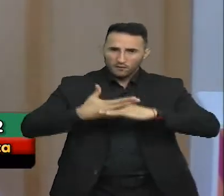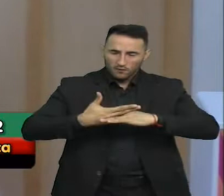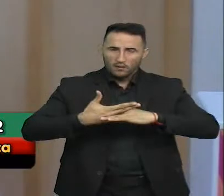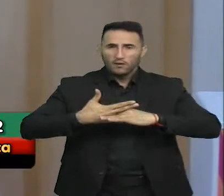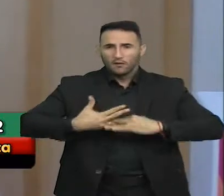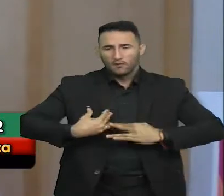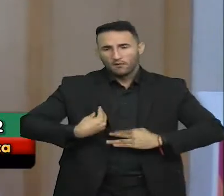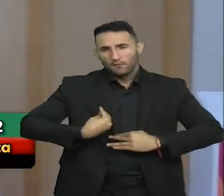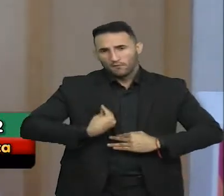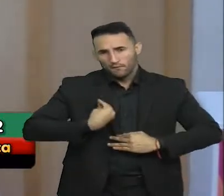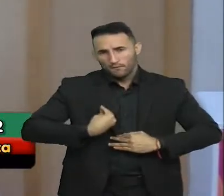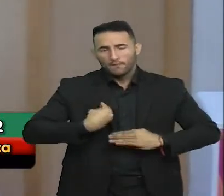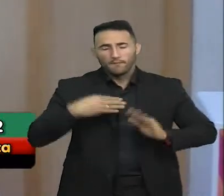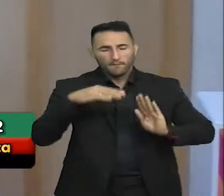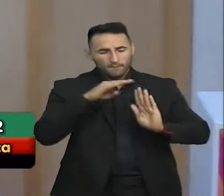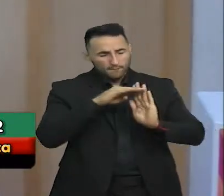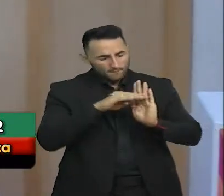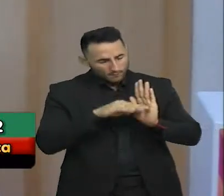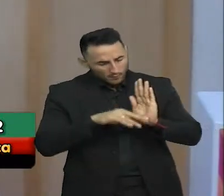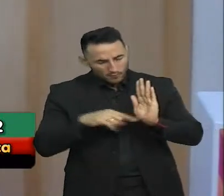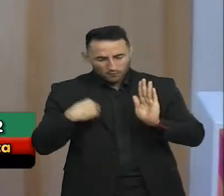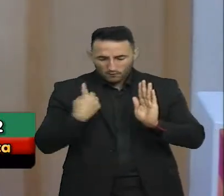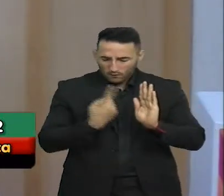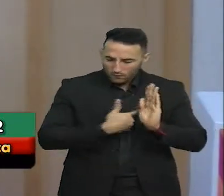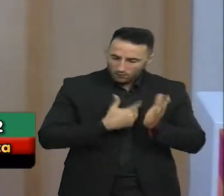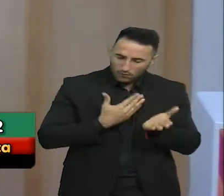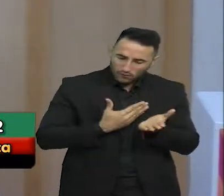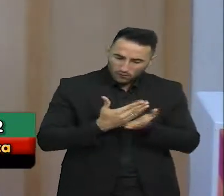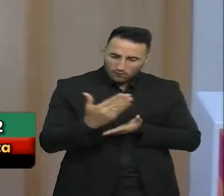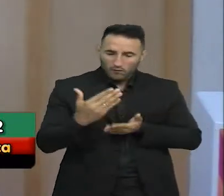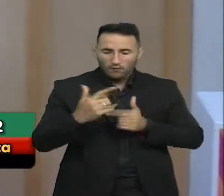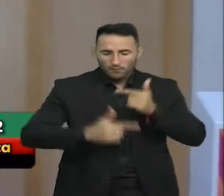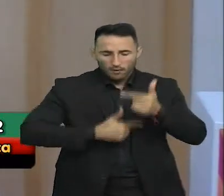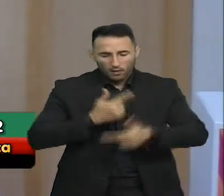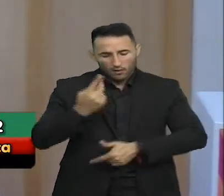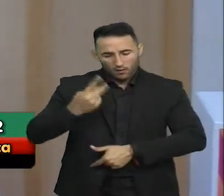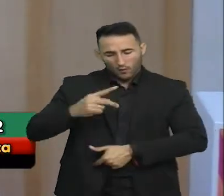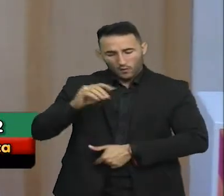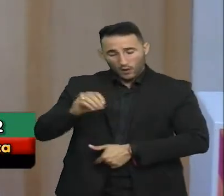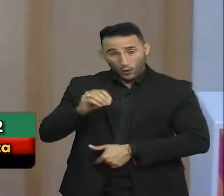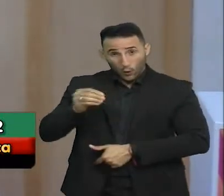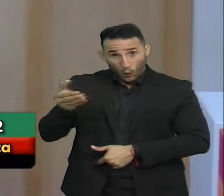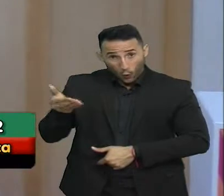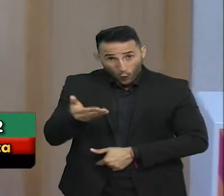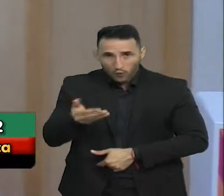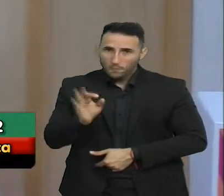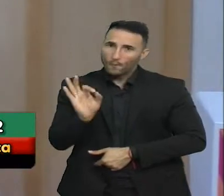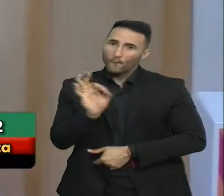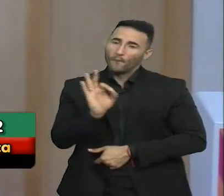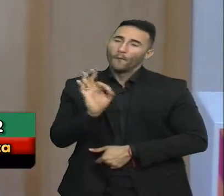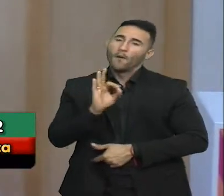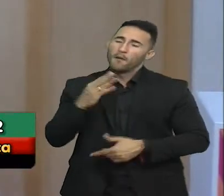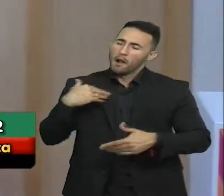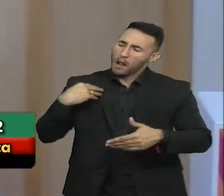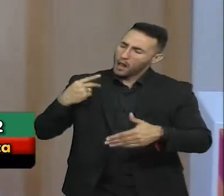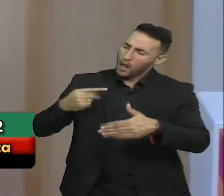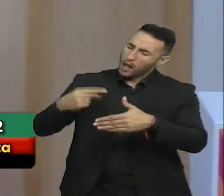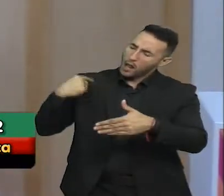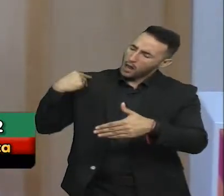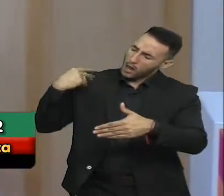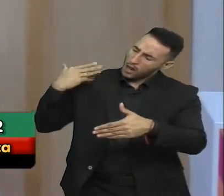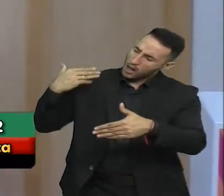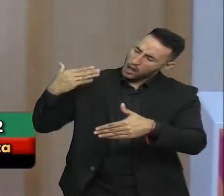nessa pauta que nós começamos a trabalhar em Osasco. Não é hoje, Nós já estamos nessa lida aqui